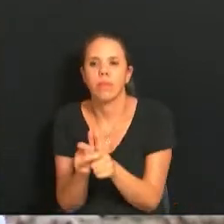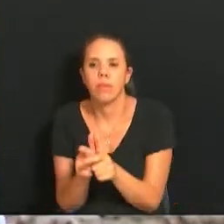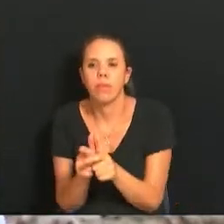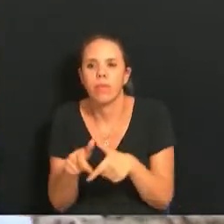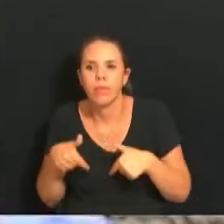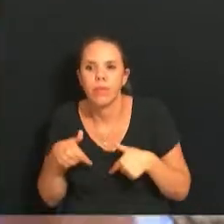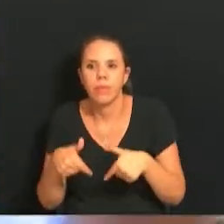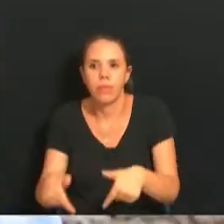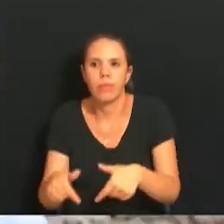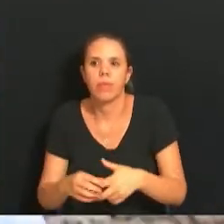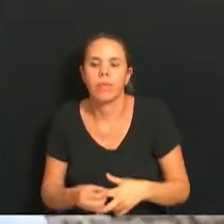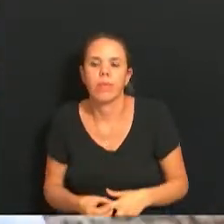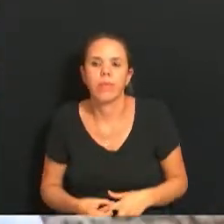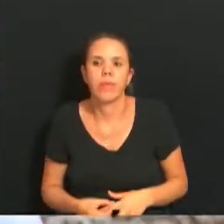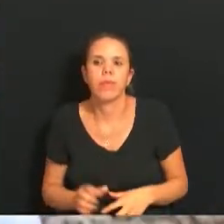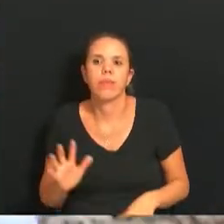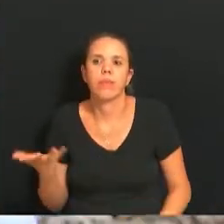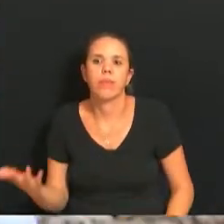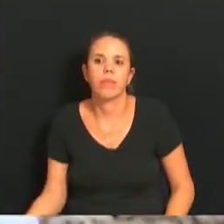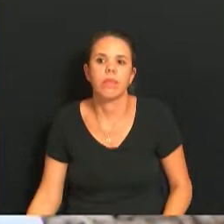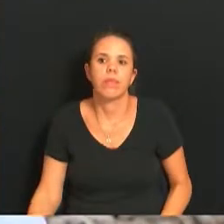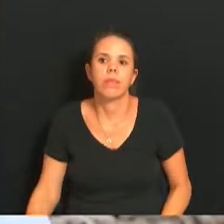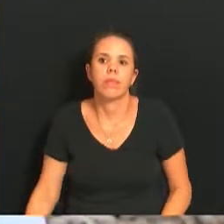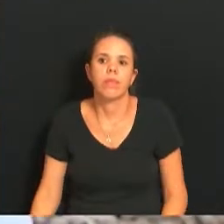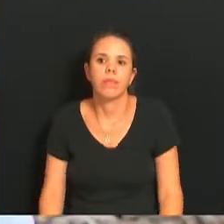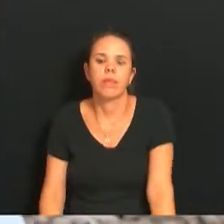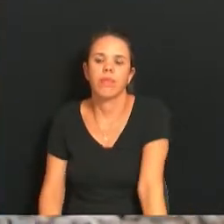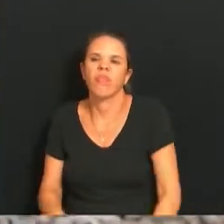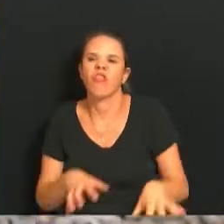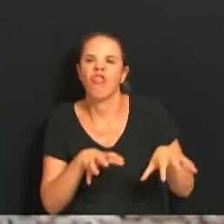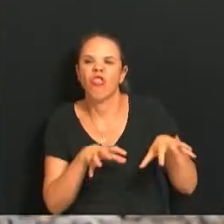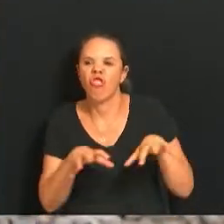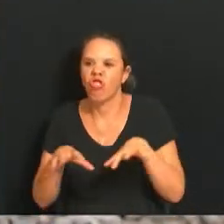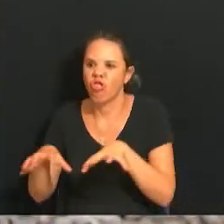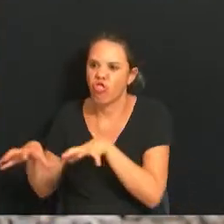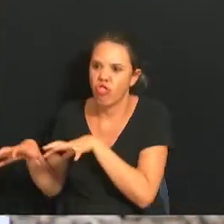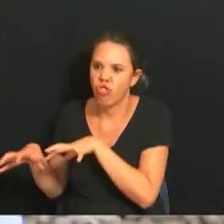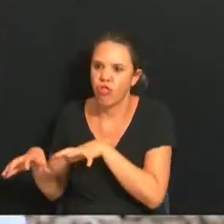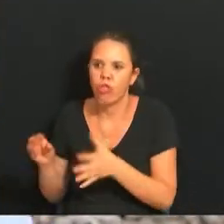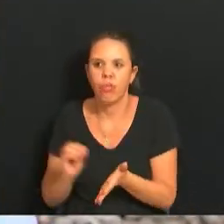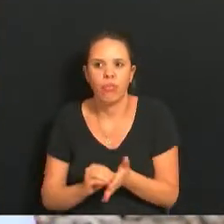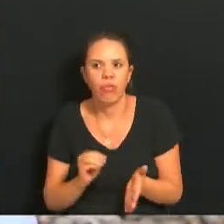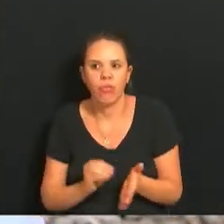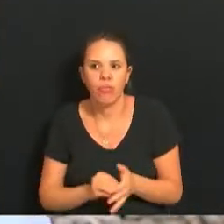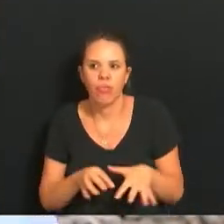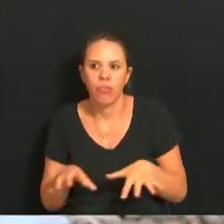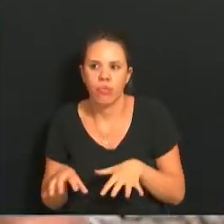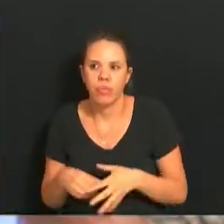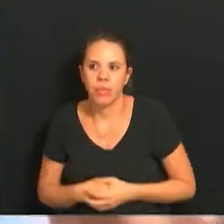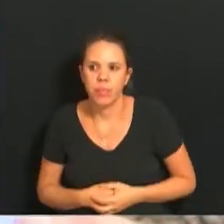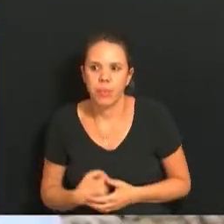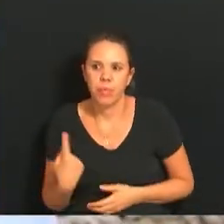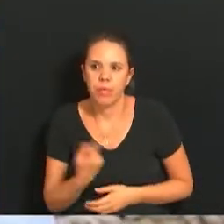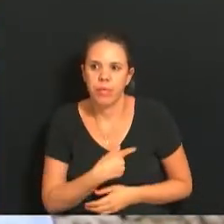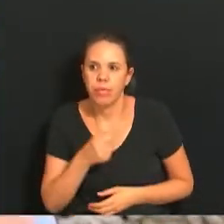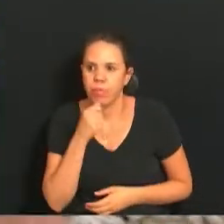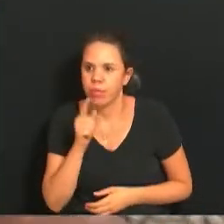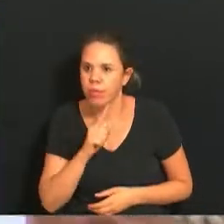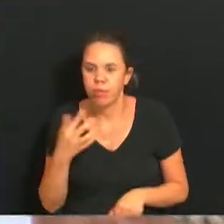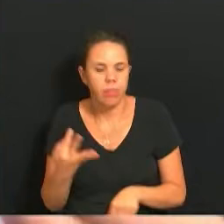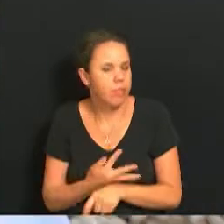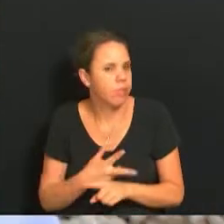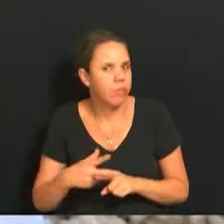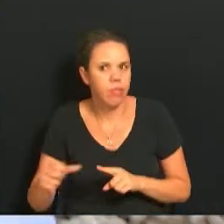enfrentar essas ocorrências, seja de excesso de chuva, seja de ausência de chuva. Nós ainda não superamos